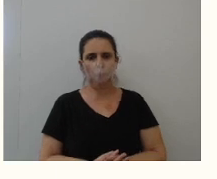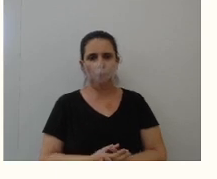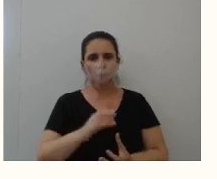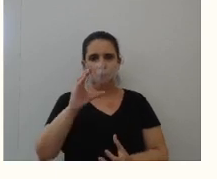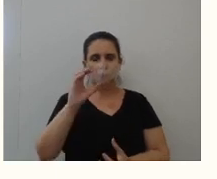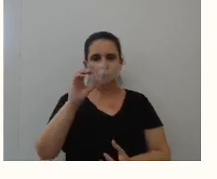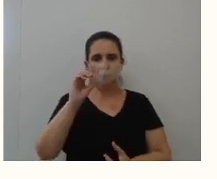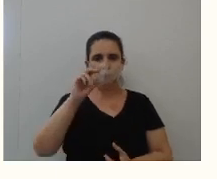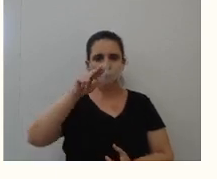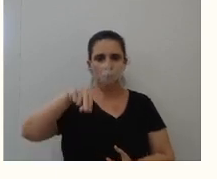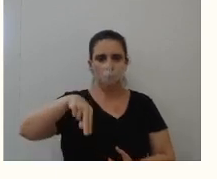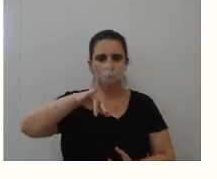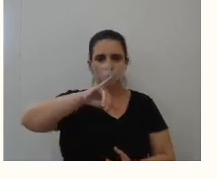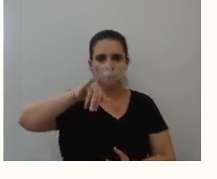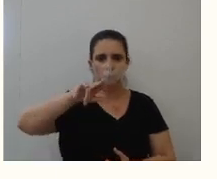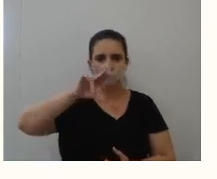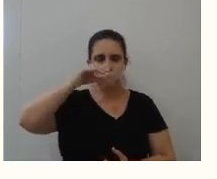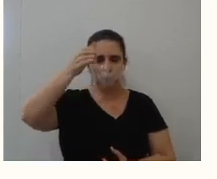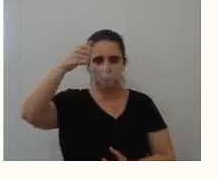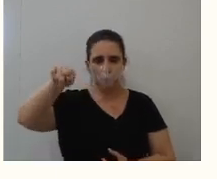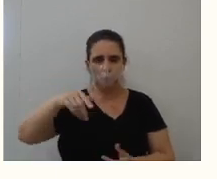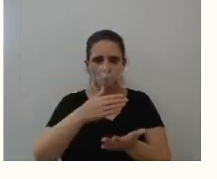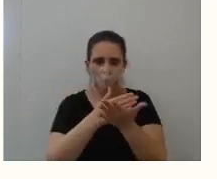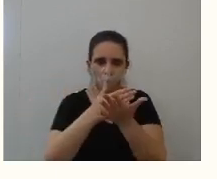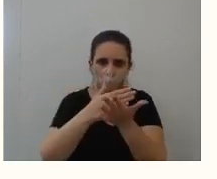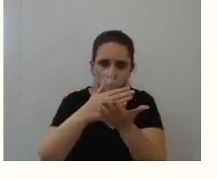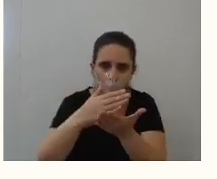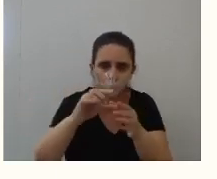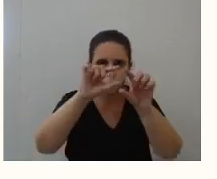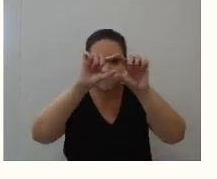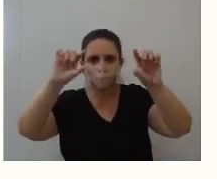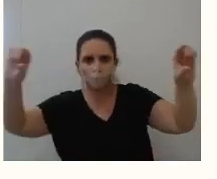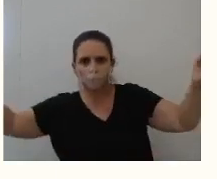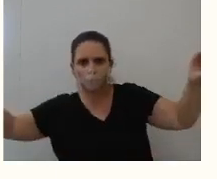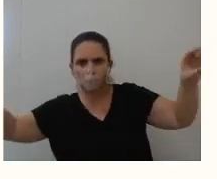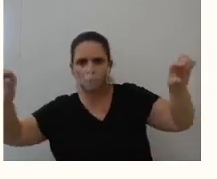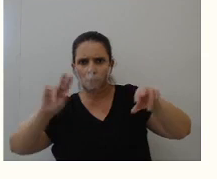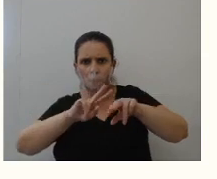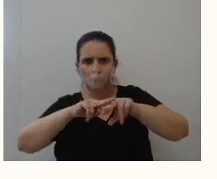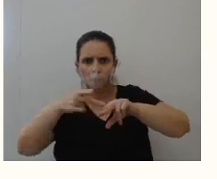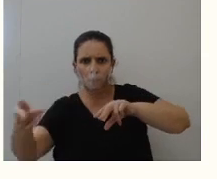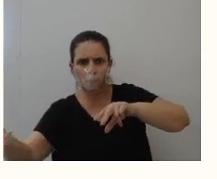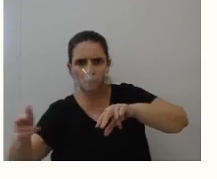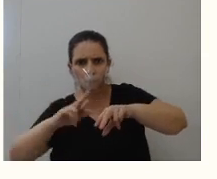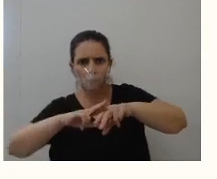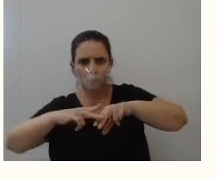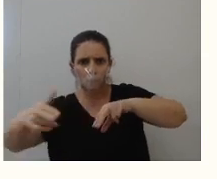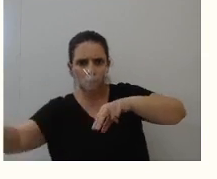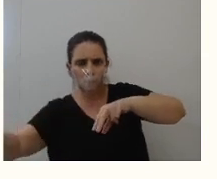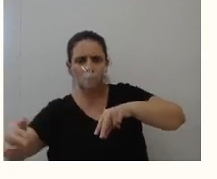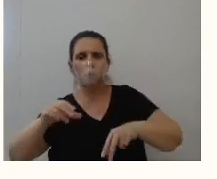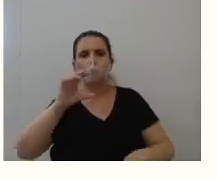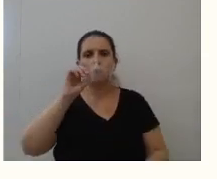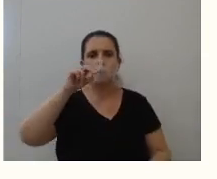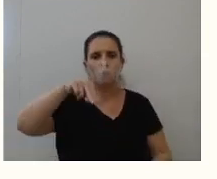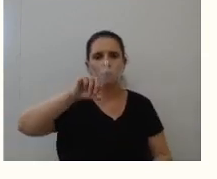conjunções consecutivas iniciam orações que exprimem consequência, que, precedido